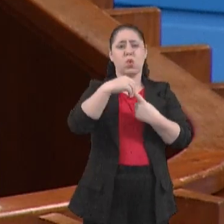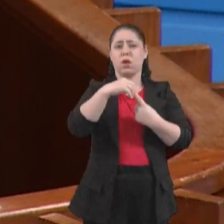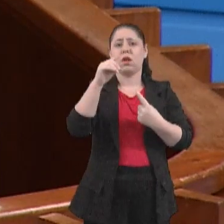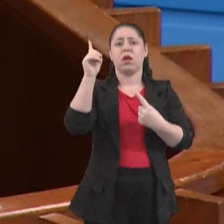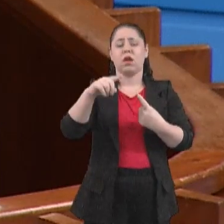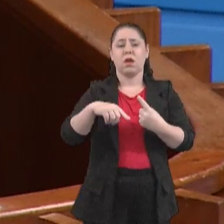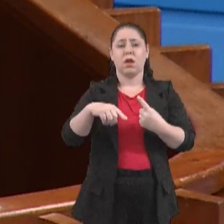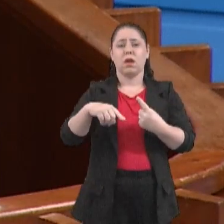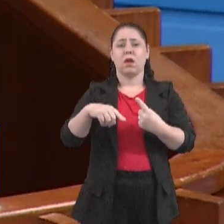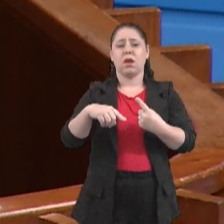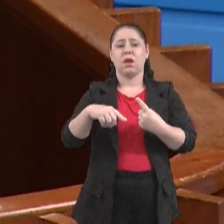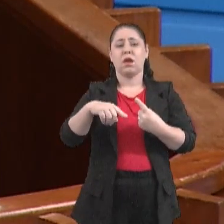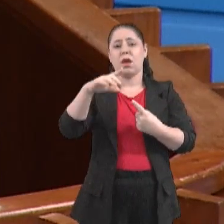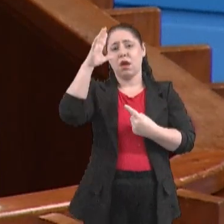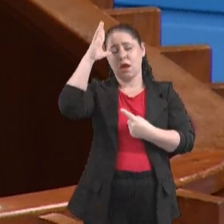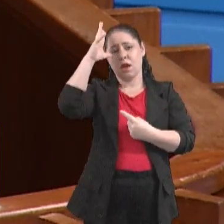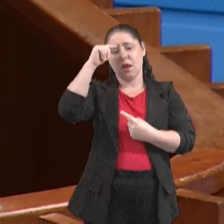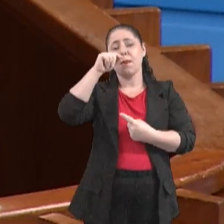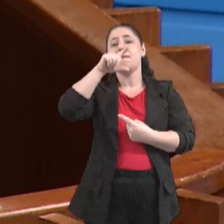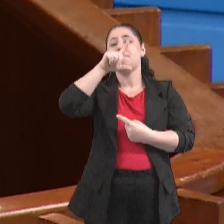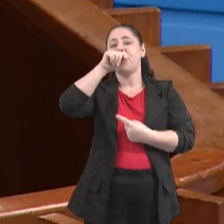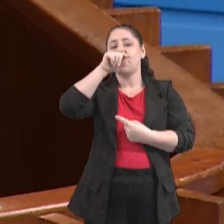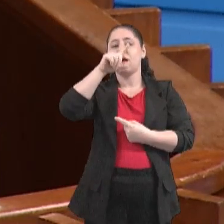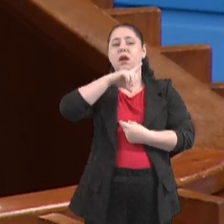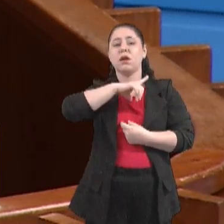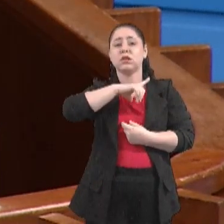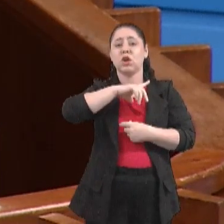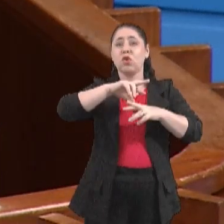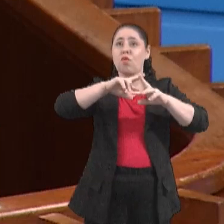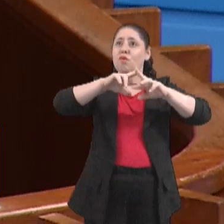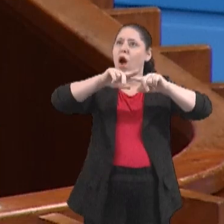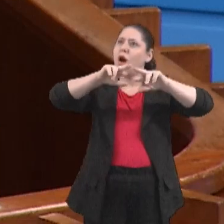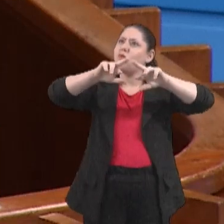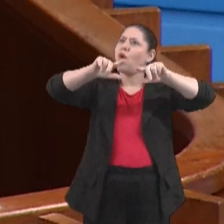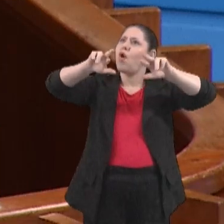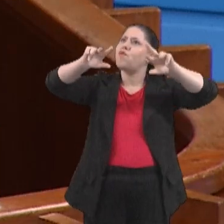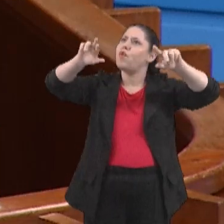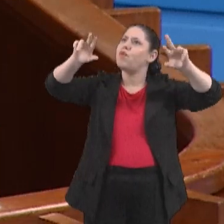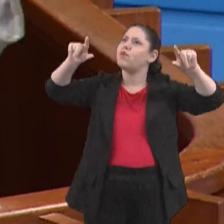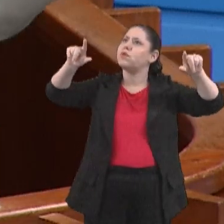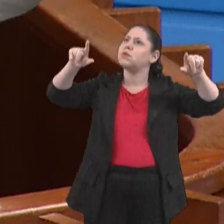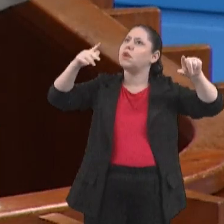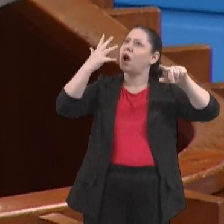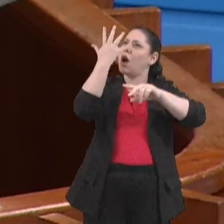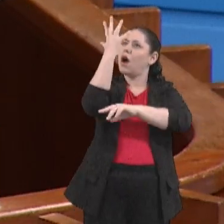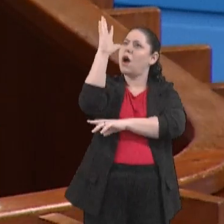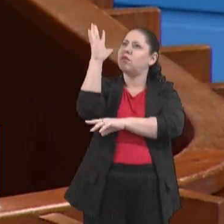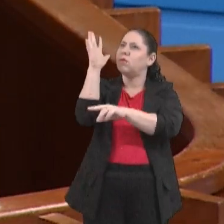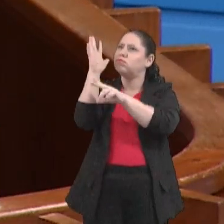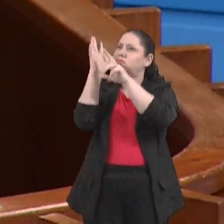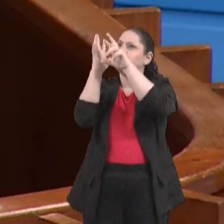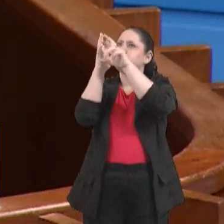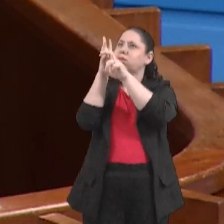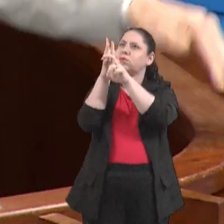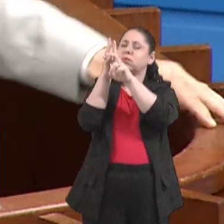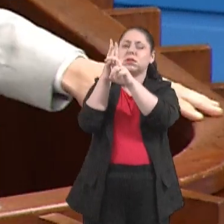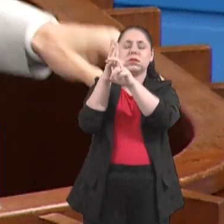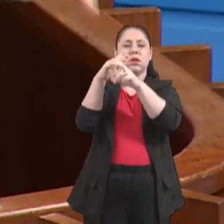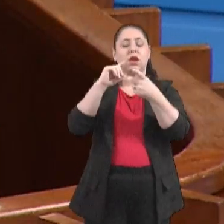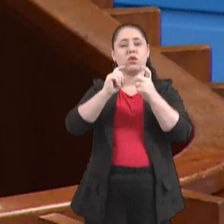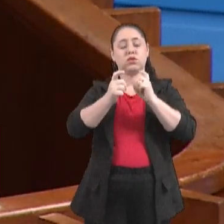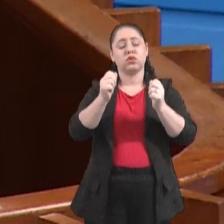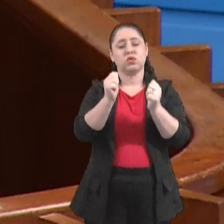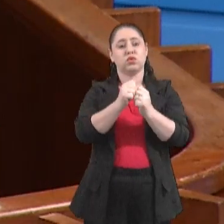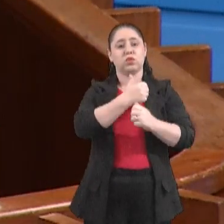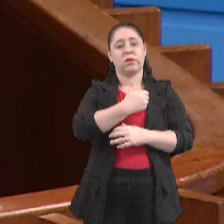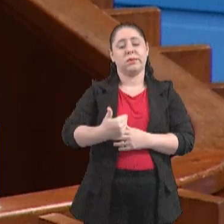disse, né? Pássaros absolutamente raros. E até ontem, quando a gente estava na reunião com o